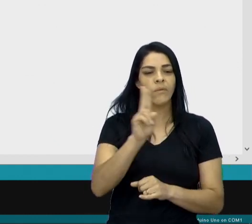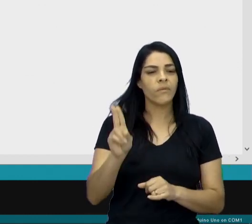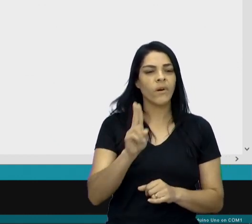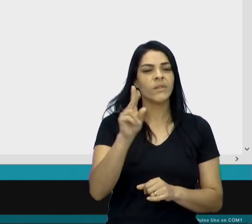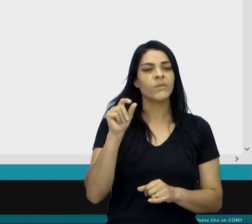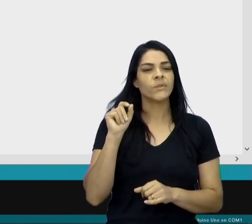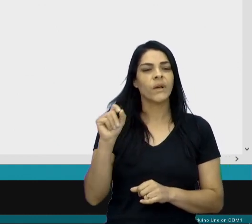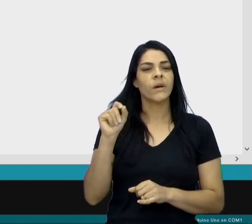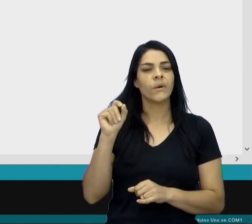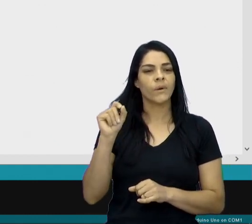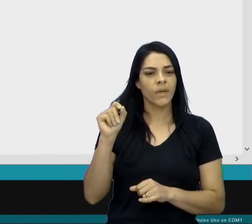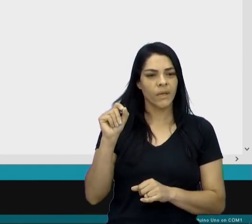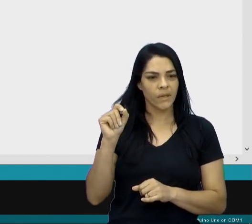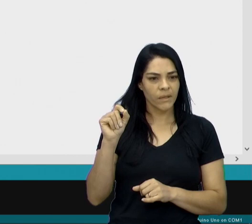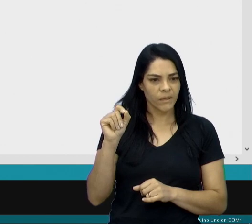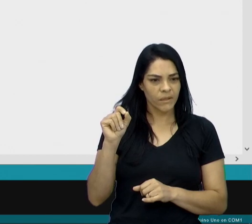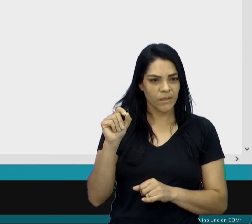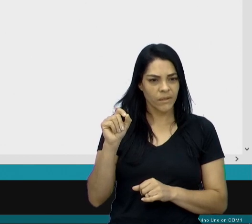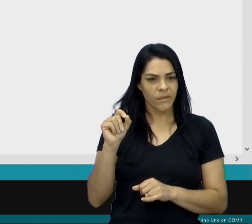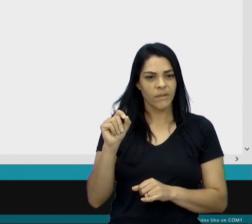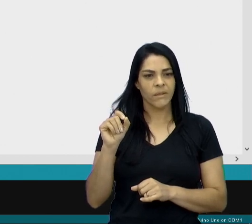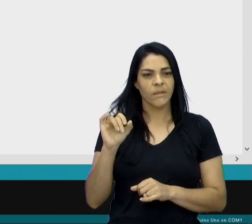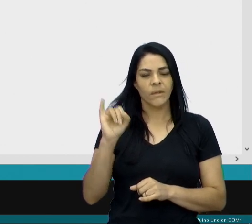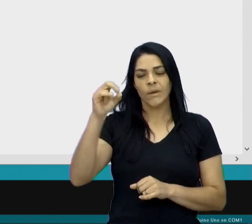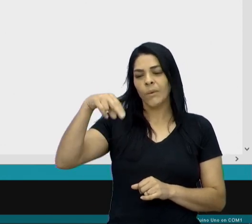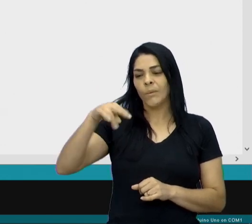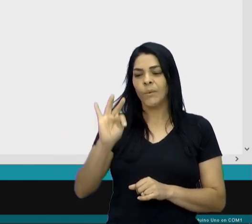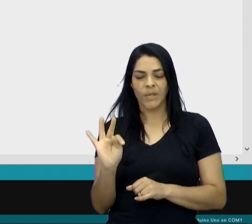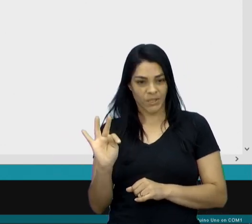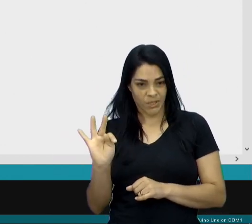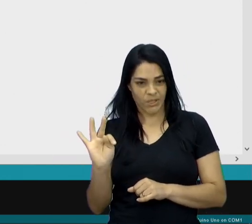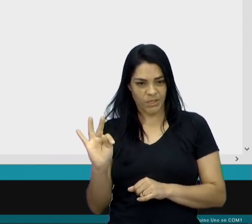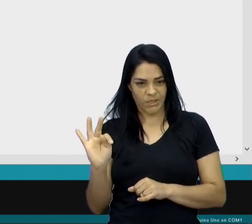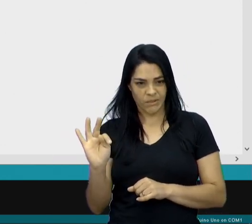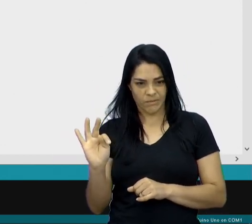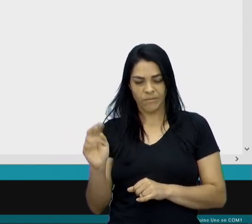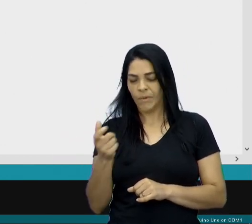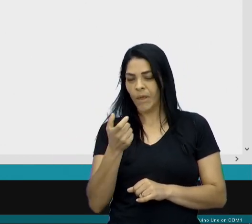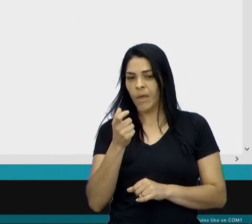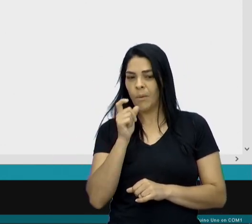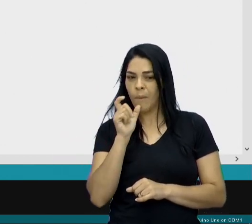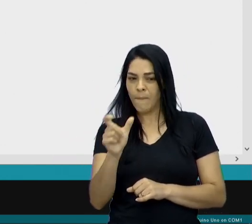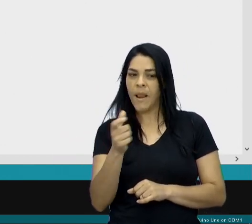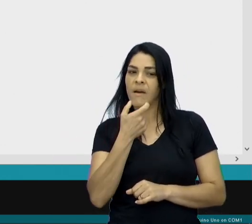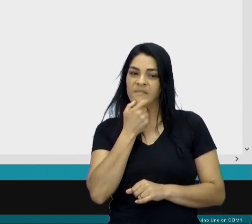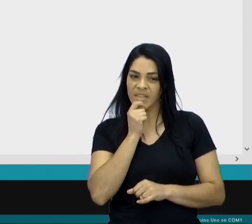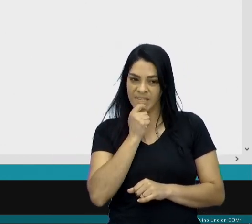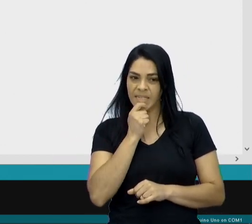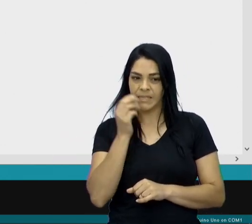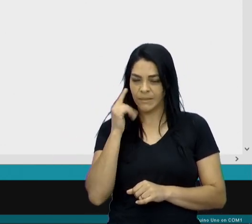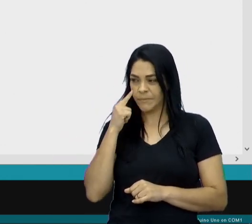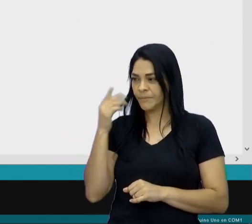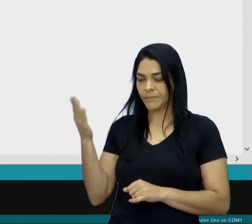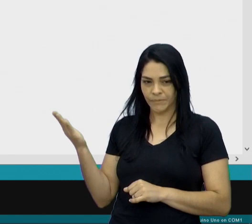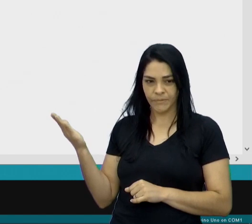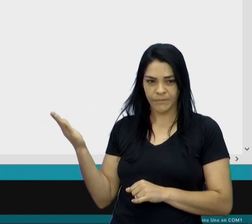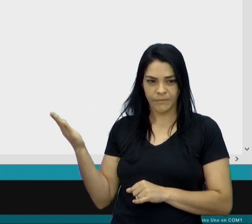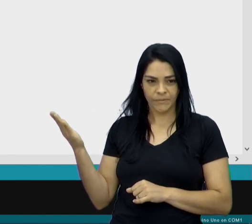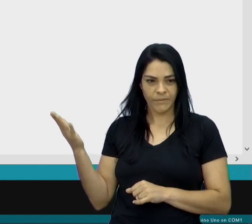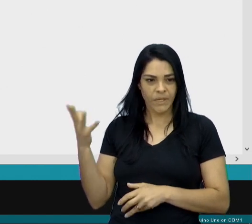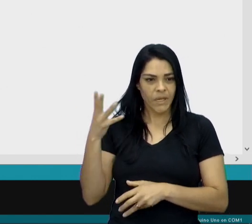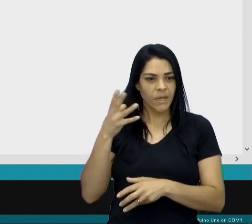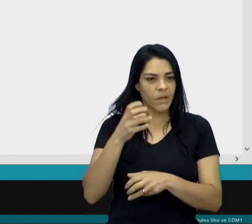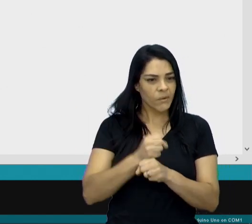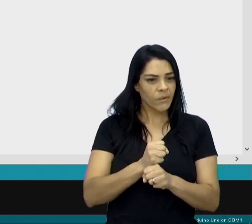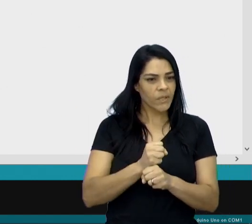este comando aqui, que é o int, que vai representar variações de números inteiros. Ou seja, uma contagem. Ele vai